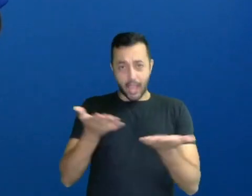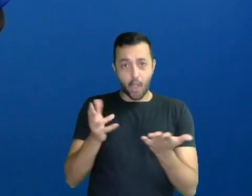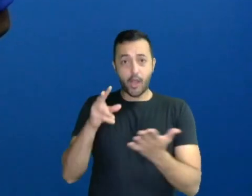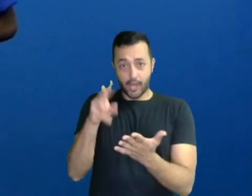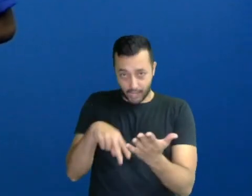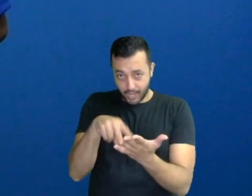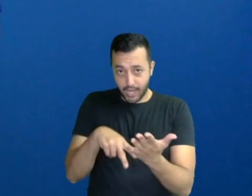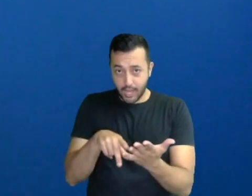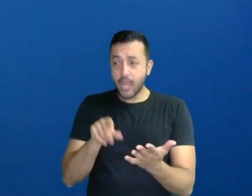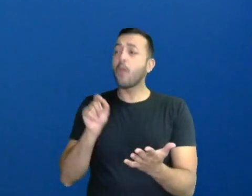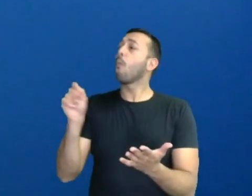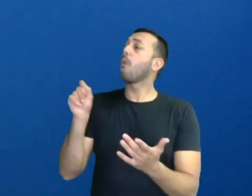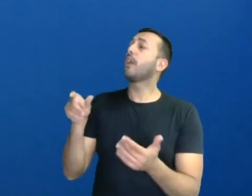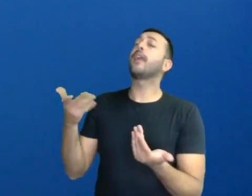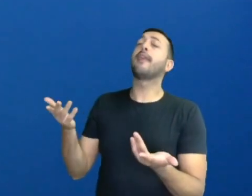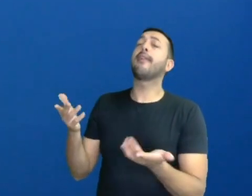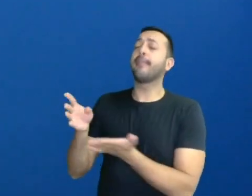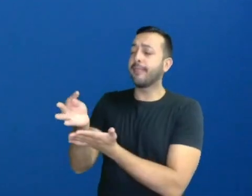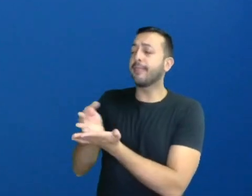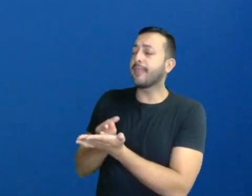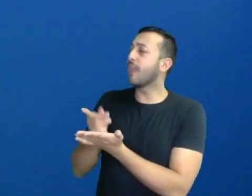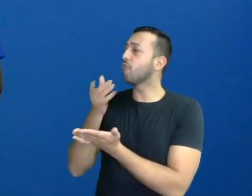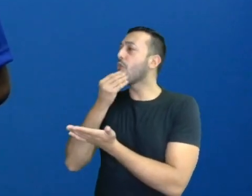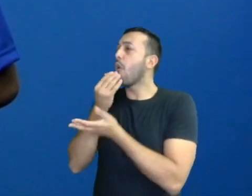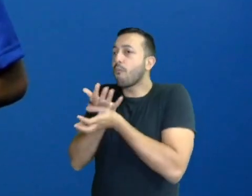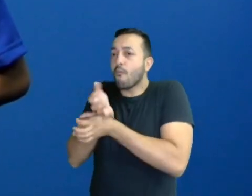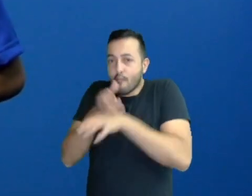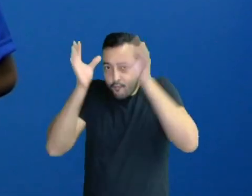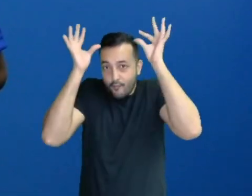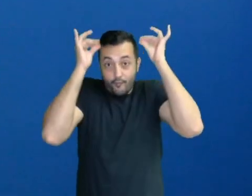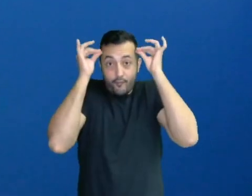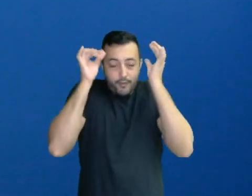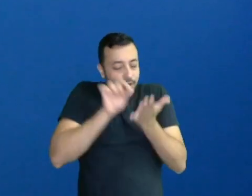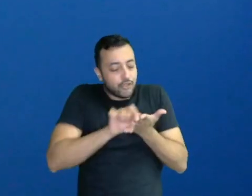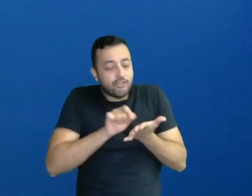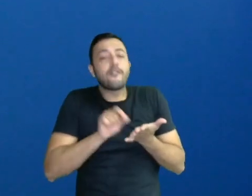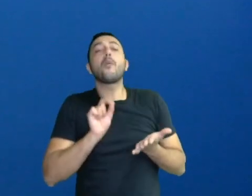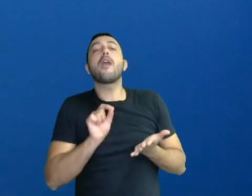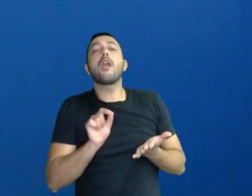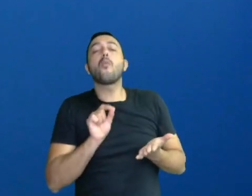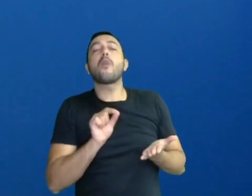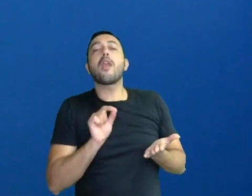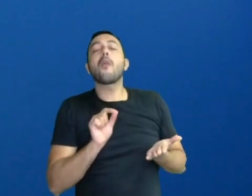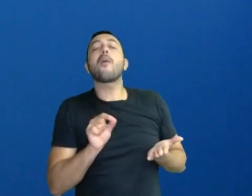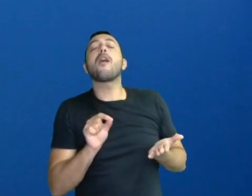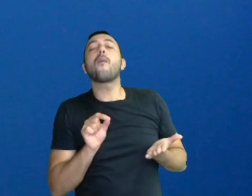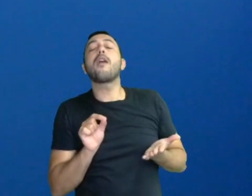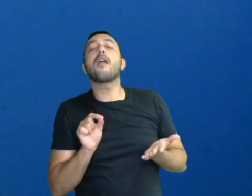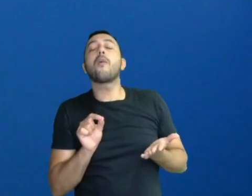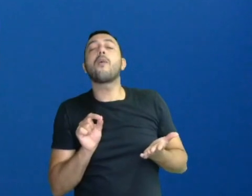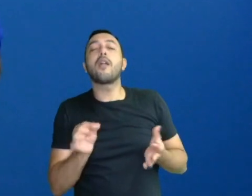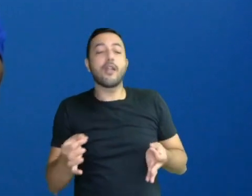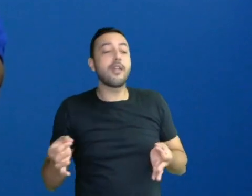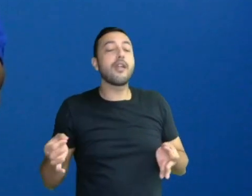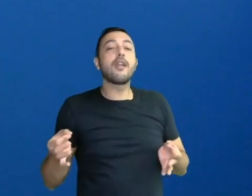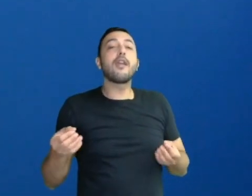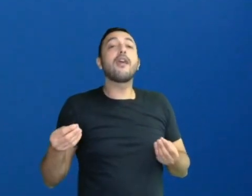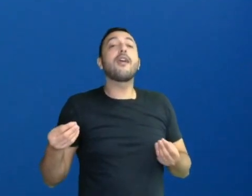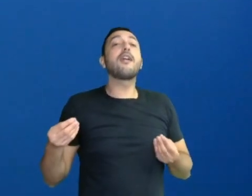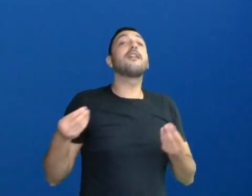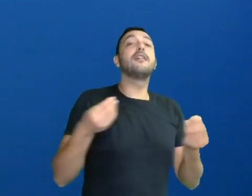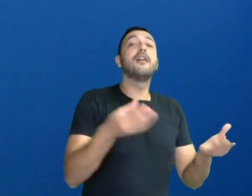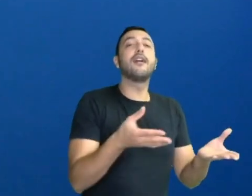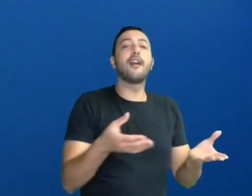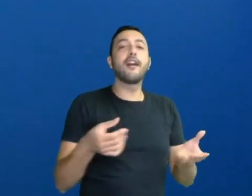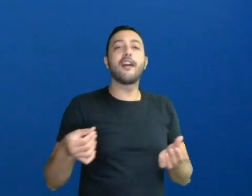acabou de ler que gênero textual é que tipo de texto é esse que a gente acabou de ler criança em que foi que ele deixou para ela